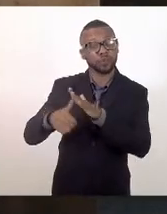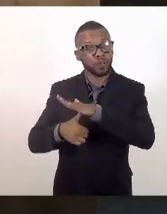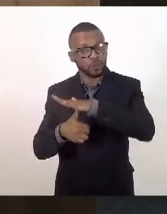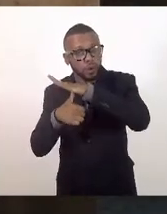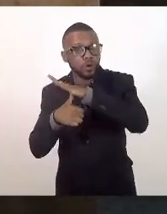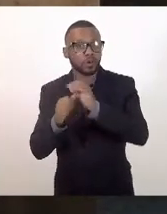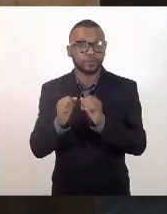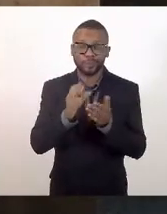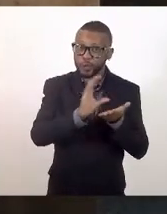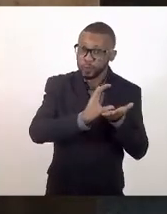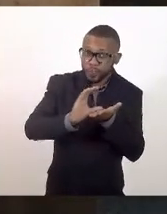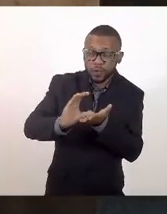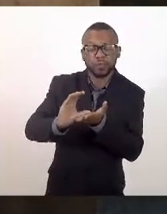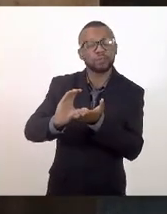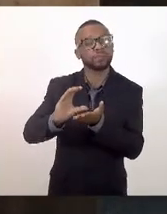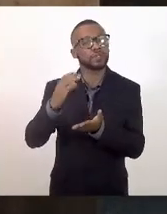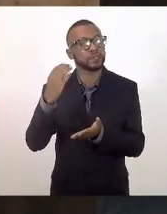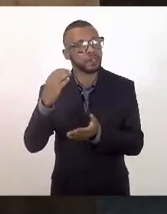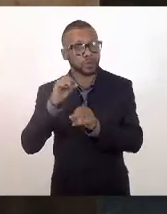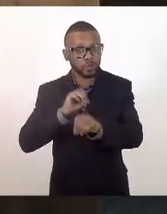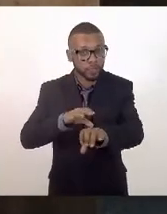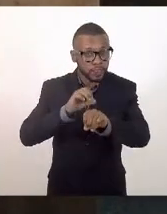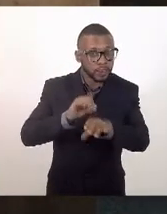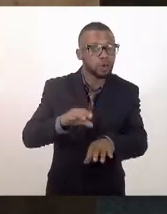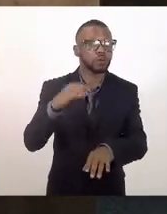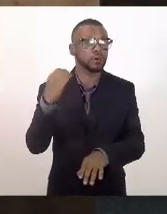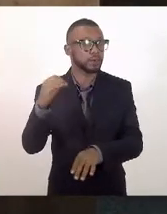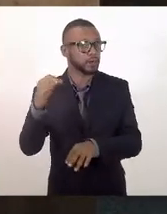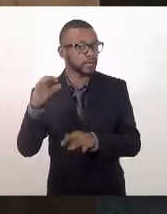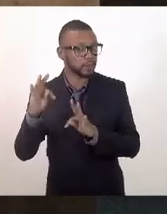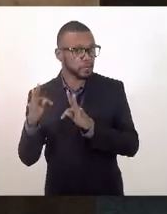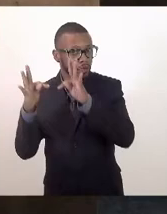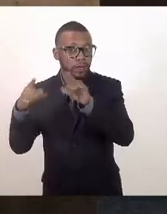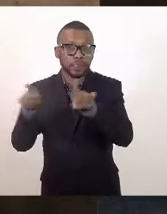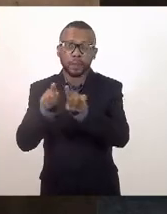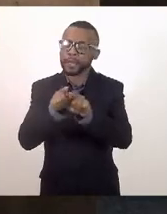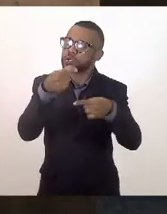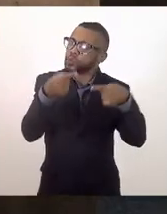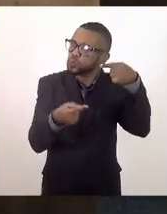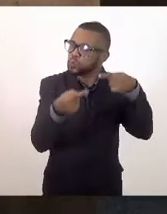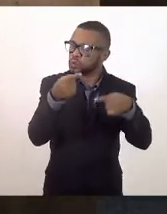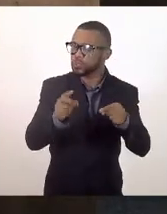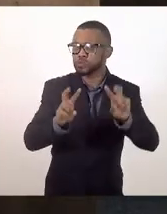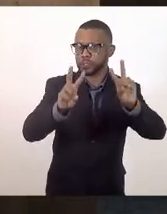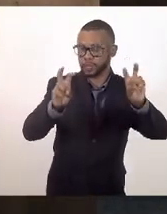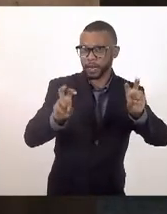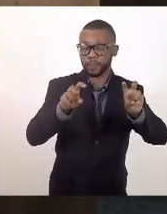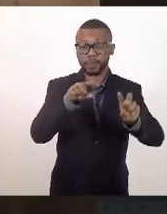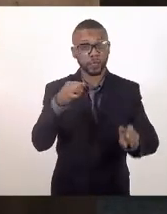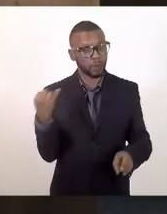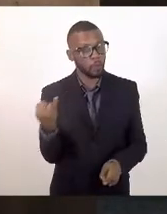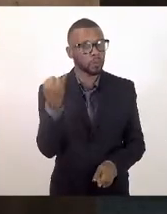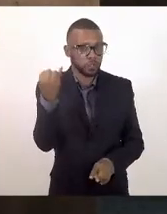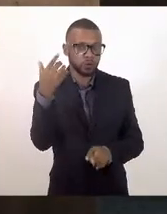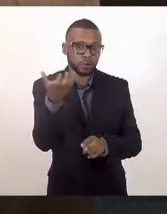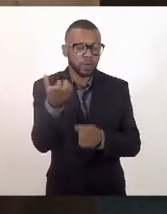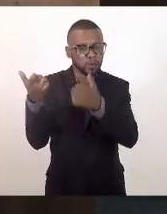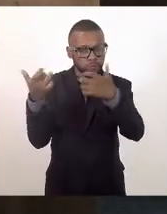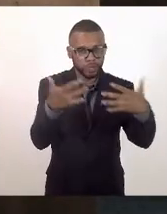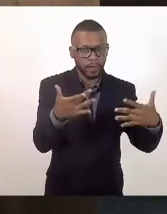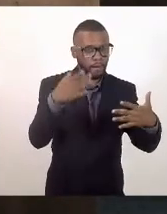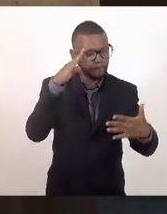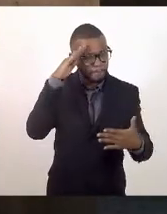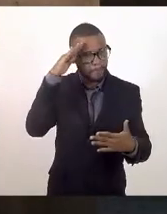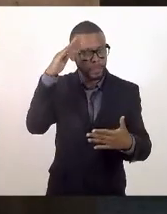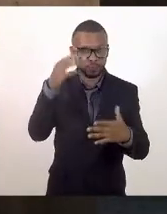de Ciência e Tecnologia também se debruçaram sobre o tema, e nós apresentamos, e esse é o ponto que quero levantar, nós